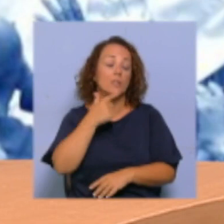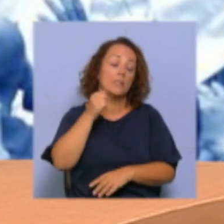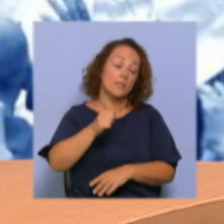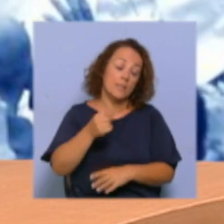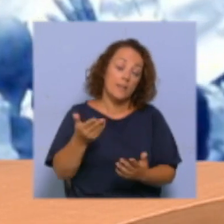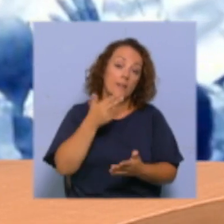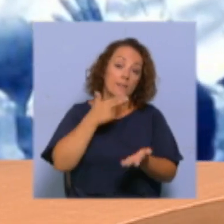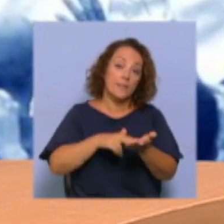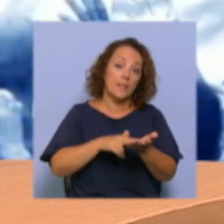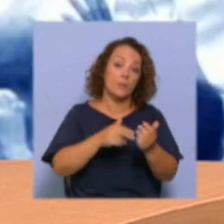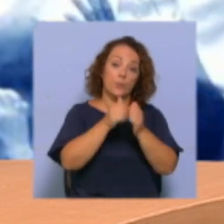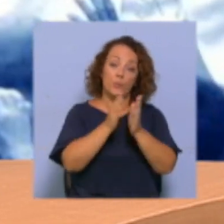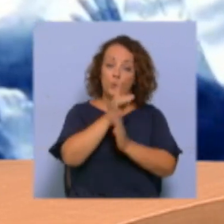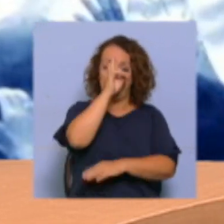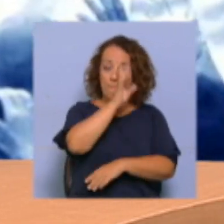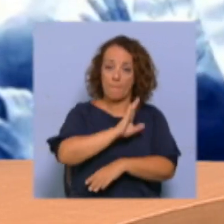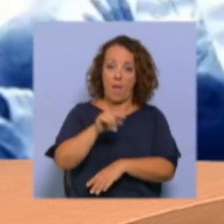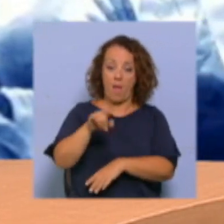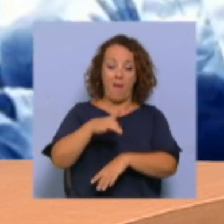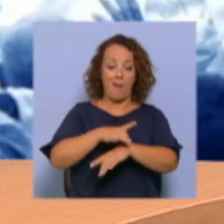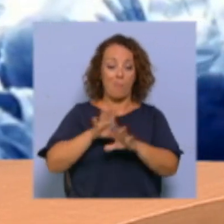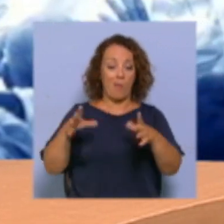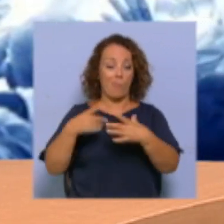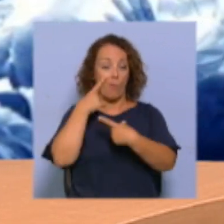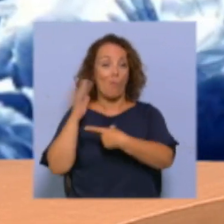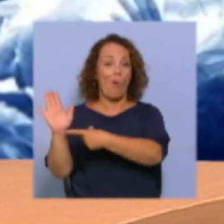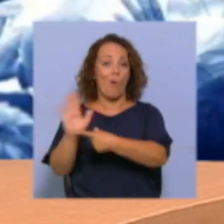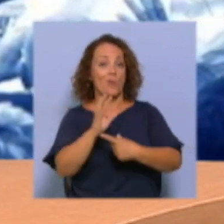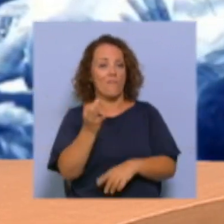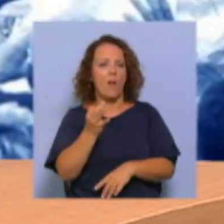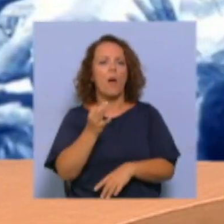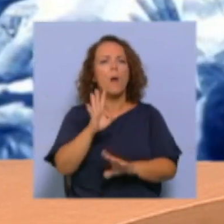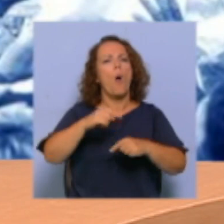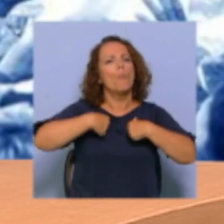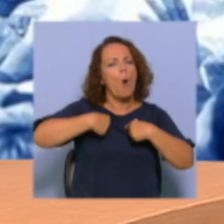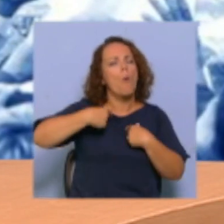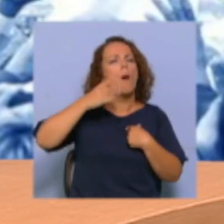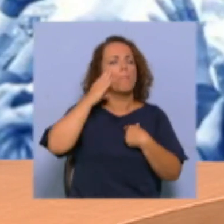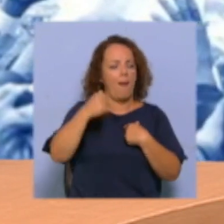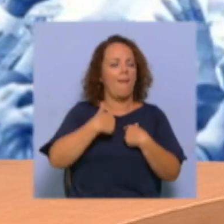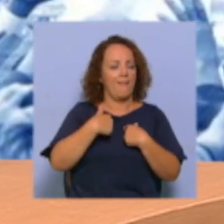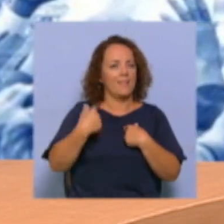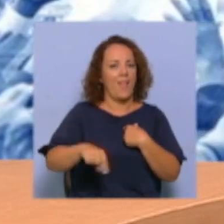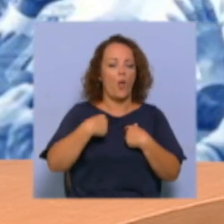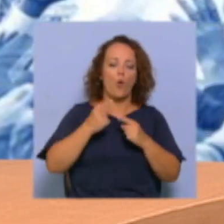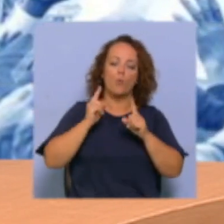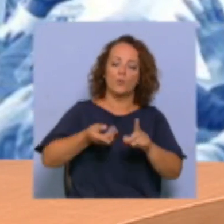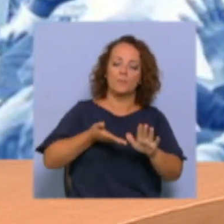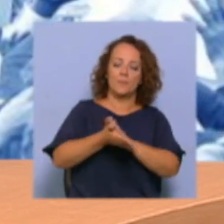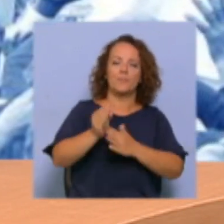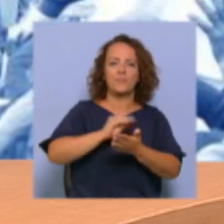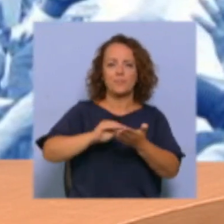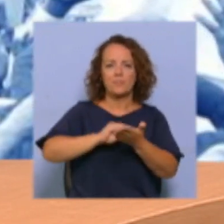pode contestar. A pandemia mostrou isso, embora eu sempre tivesse essa percepção, mesmo quando iniciei esta função no